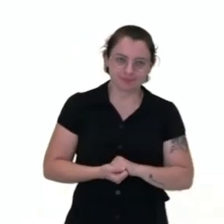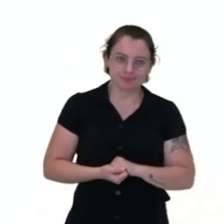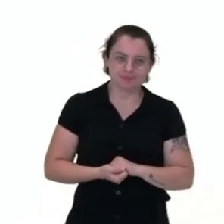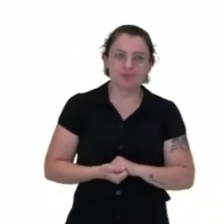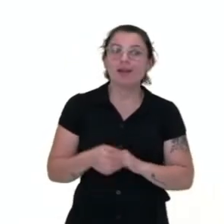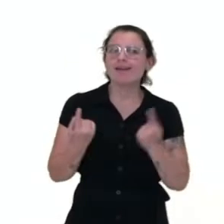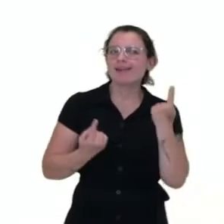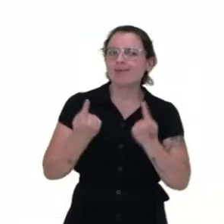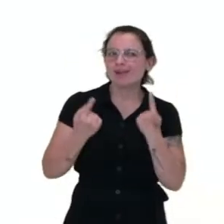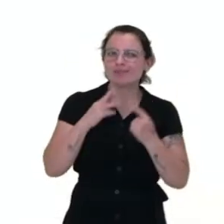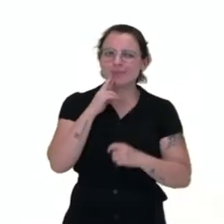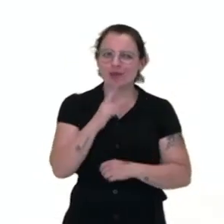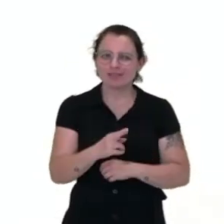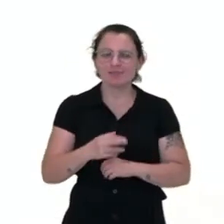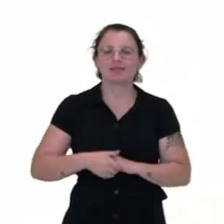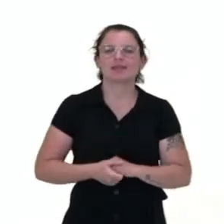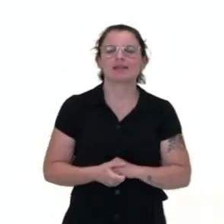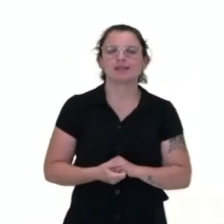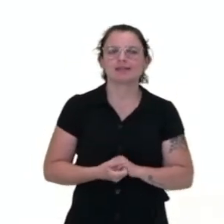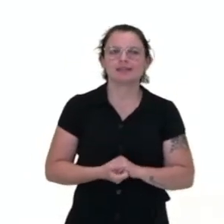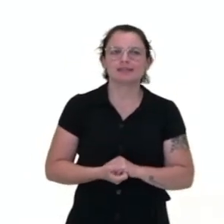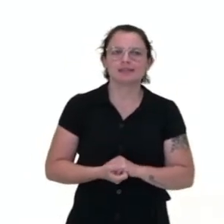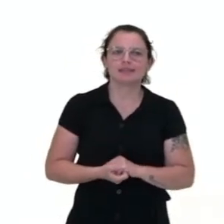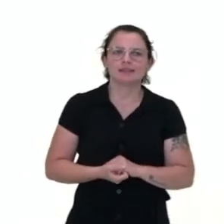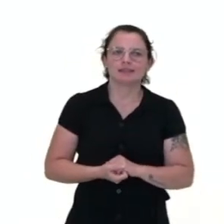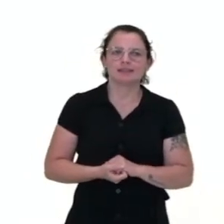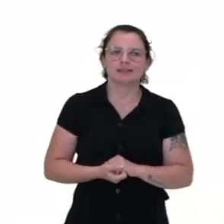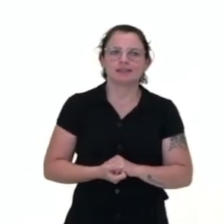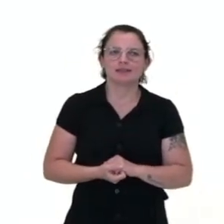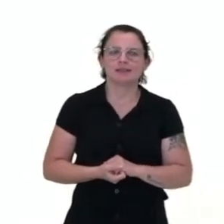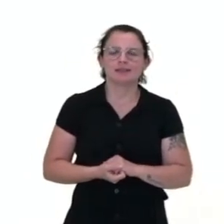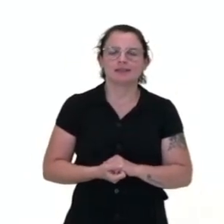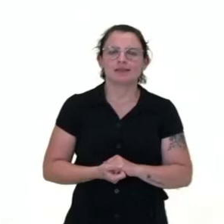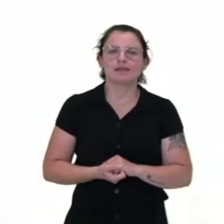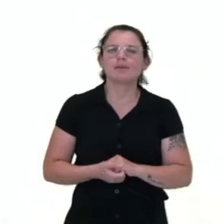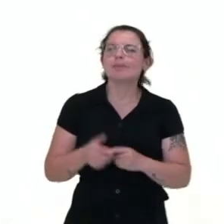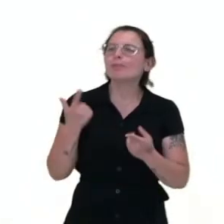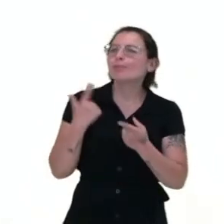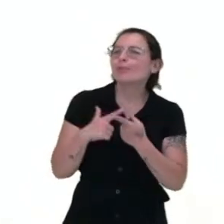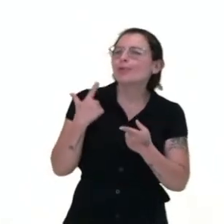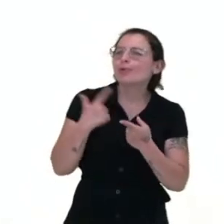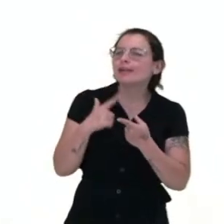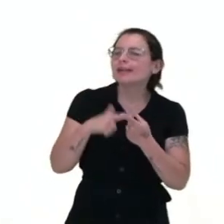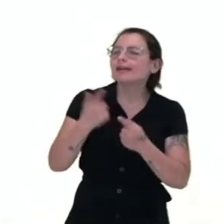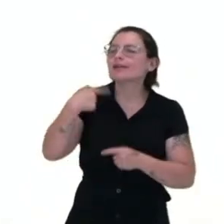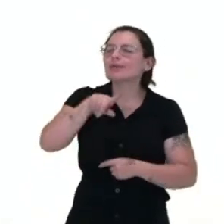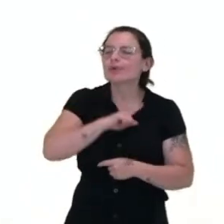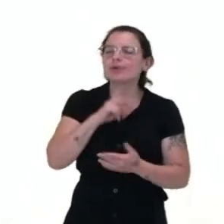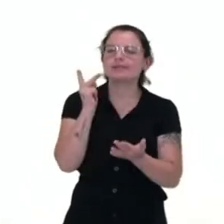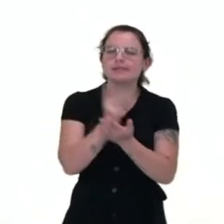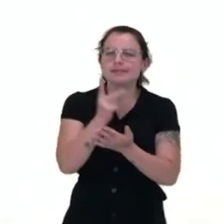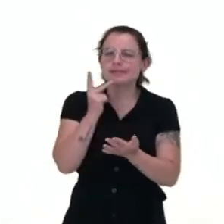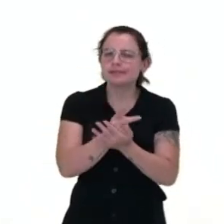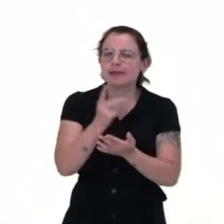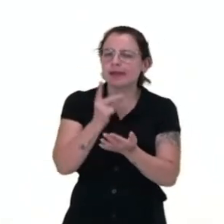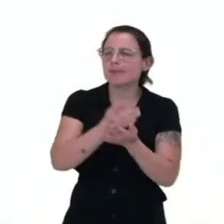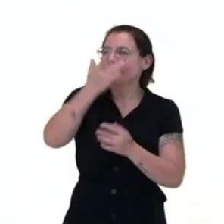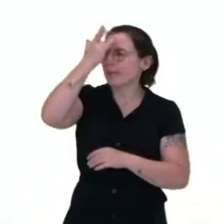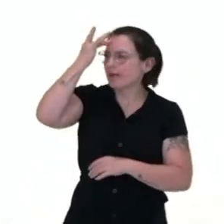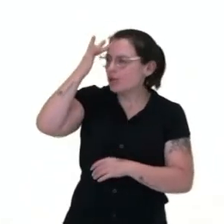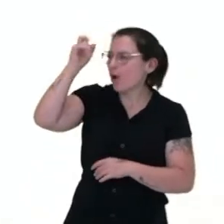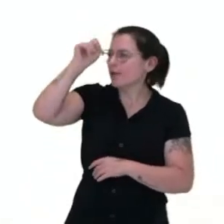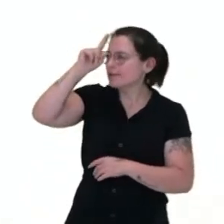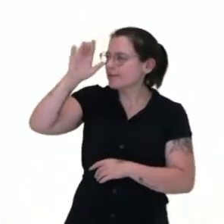a resposta? Por que que essa situação não é rara? A gente ouve muito disso. Uma pessoa foi hospitalizada por